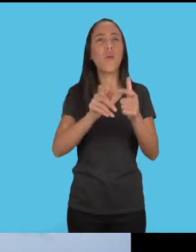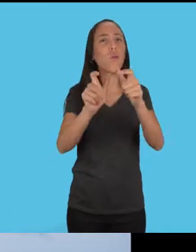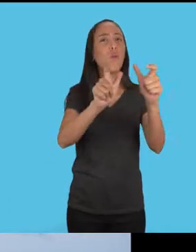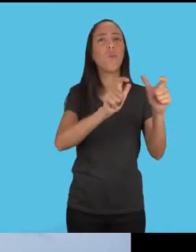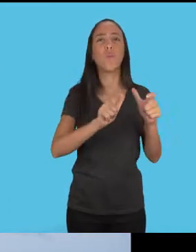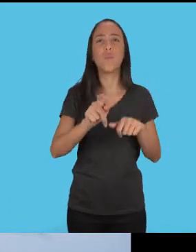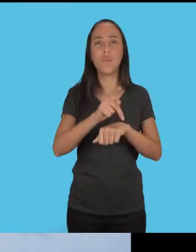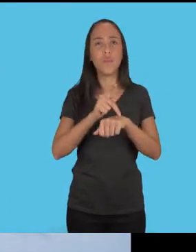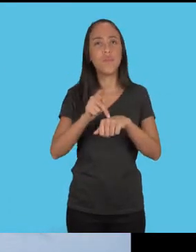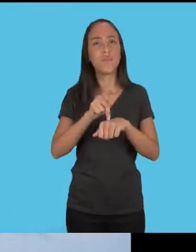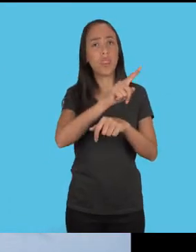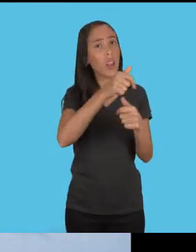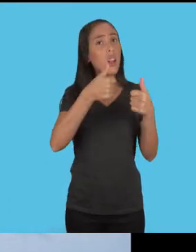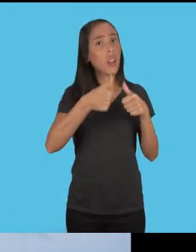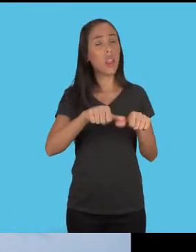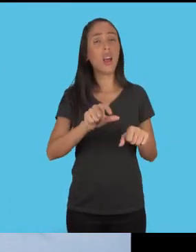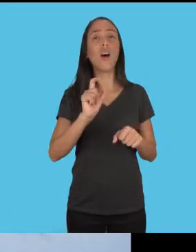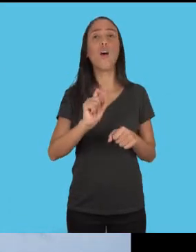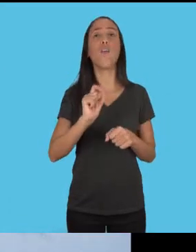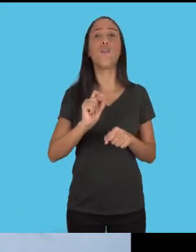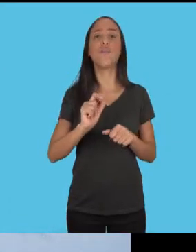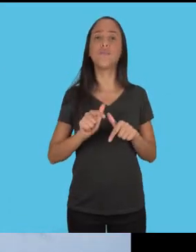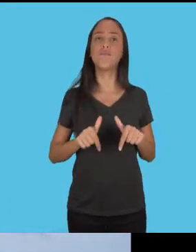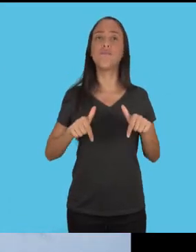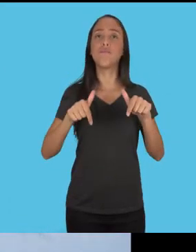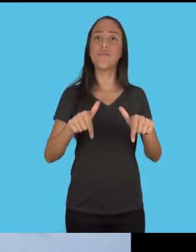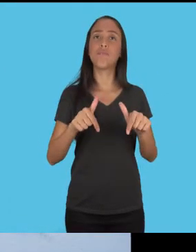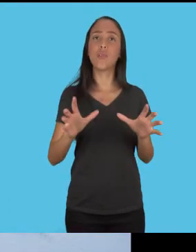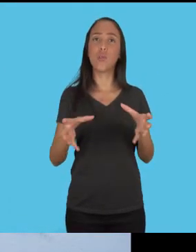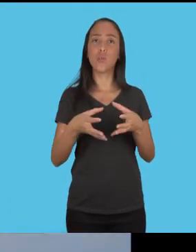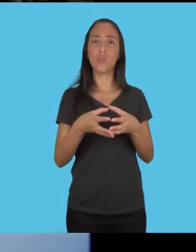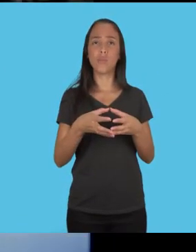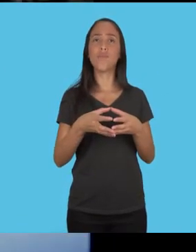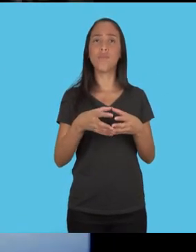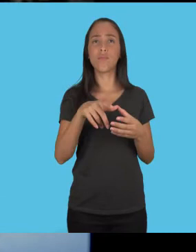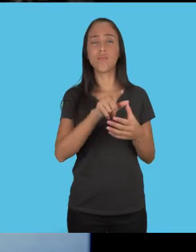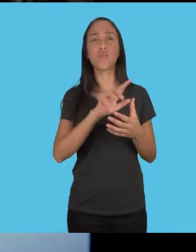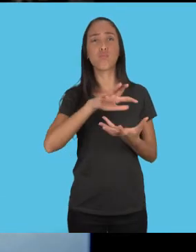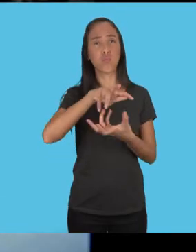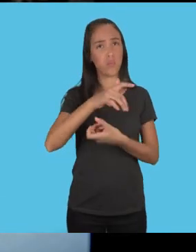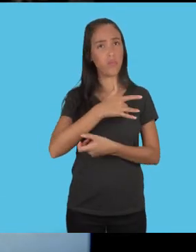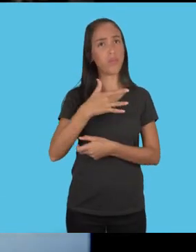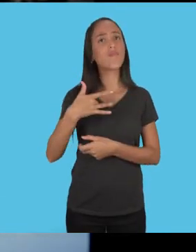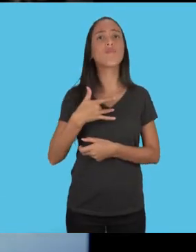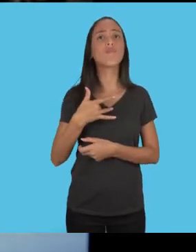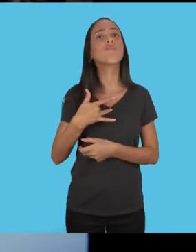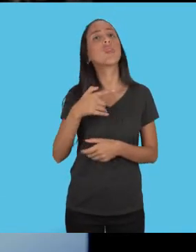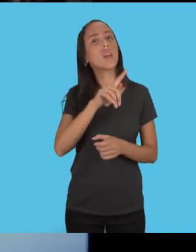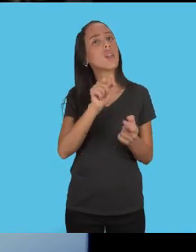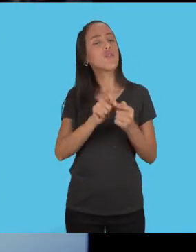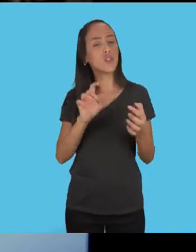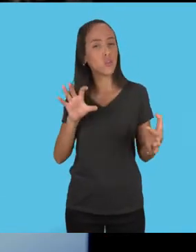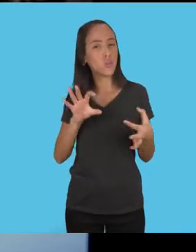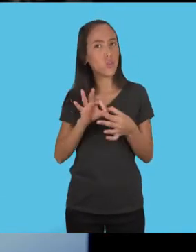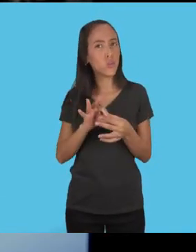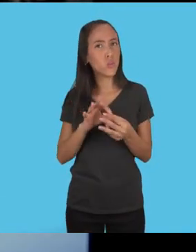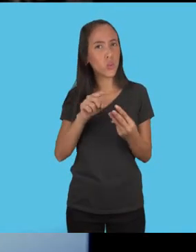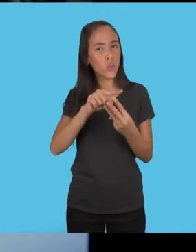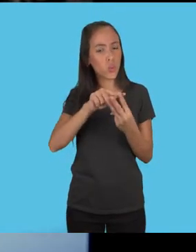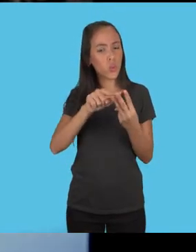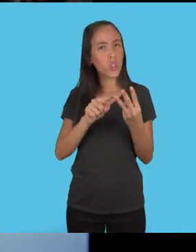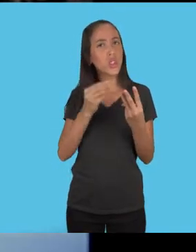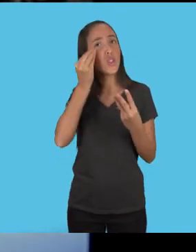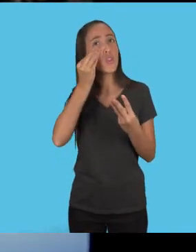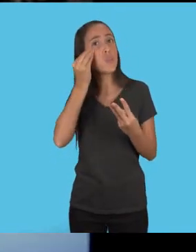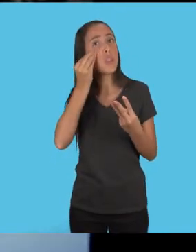num cargo executivo da Organização Mundial de Saúde. Ele juntou também essas 3 experiências que ele tinha,